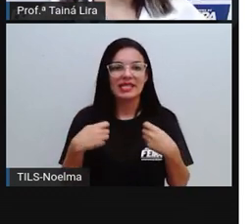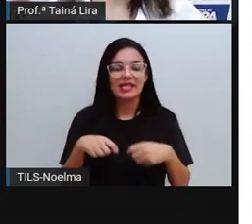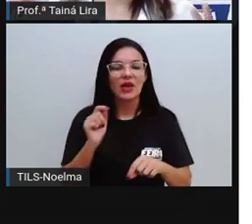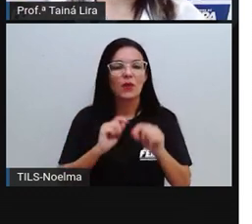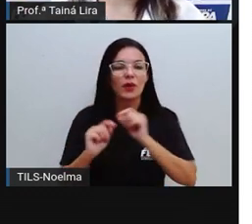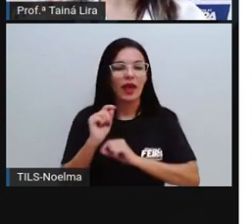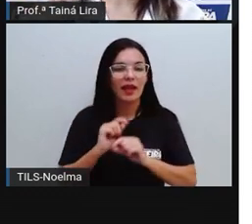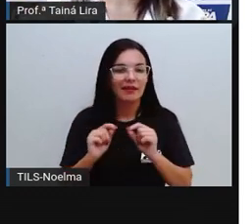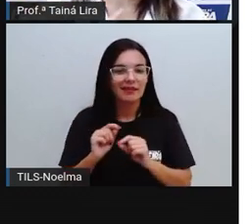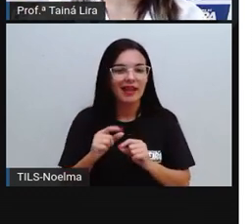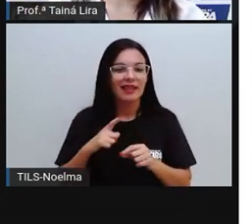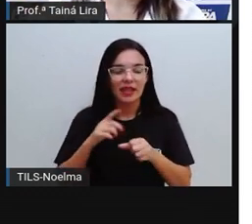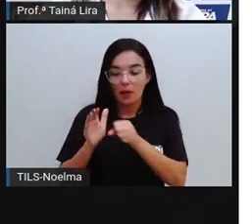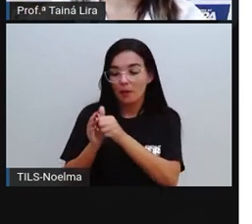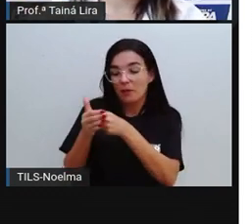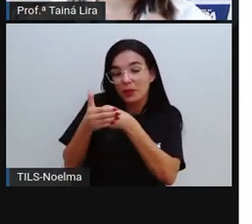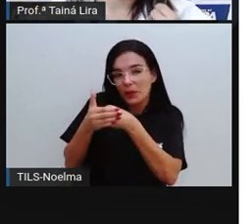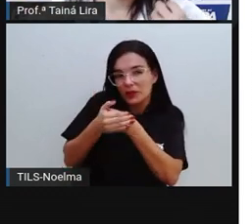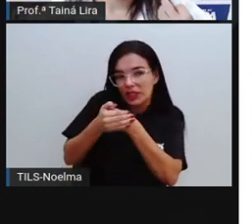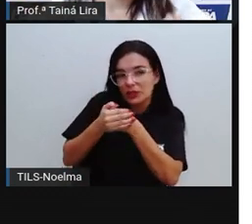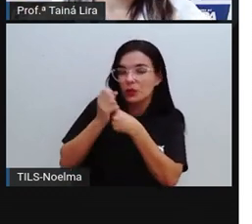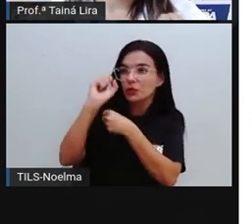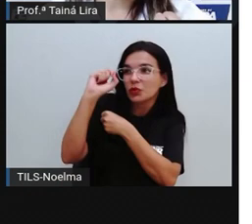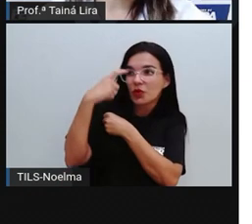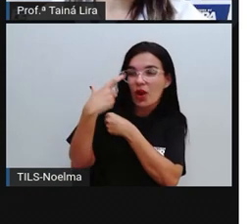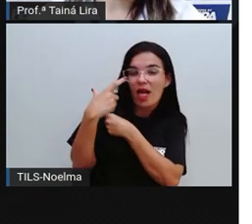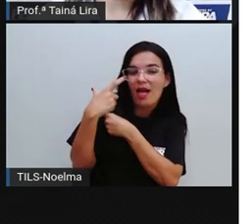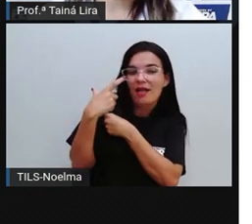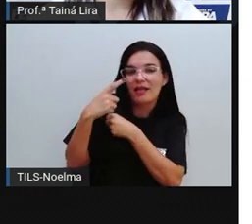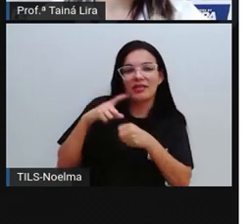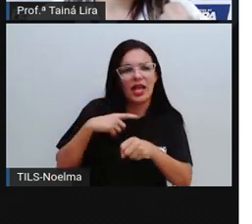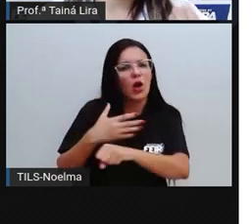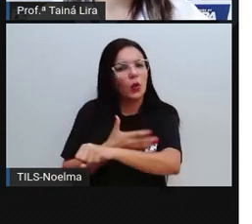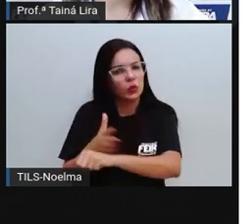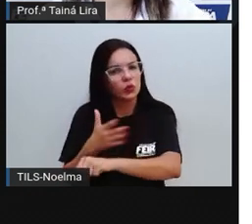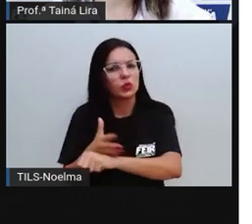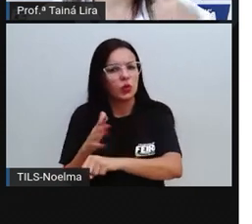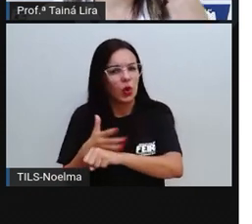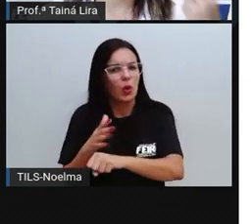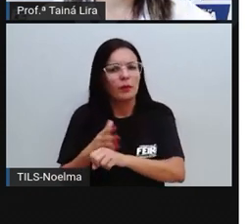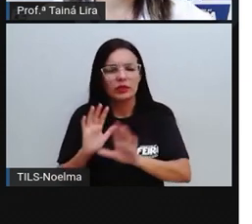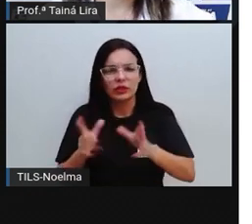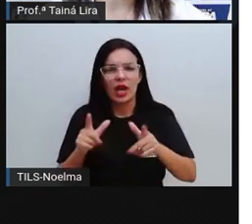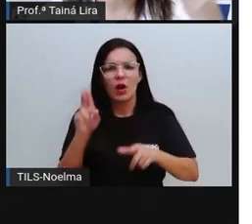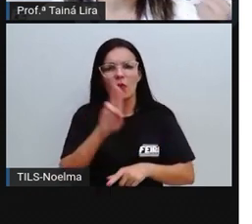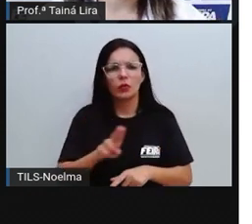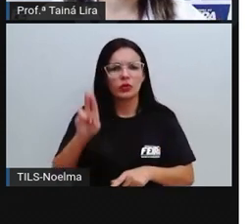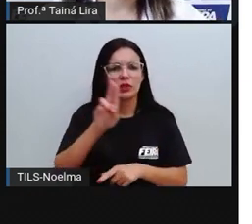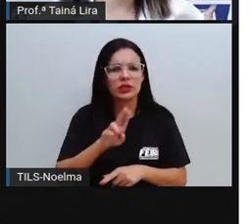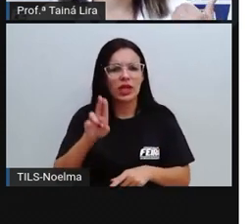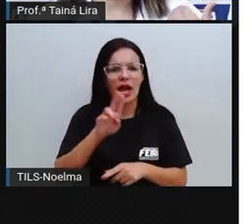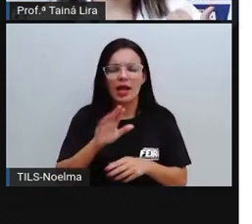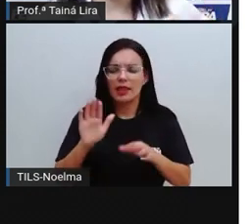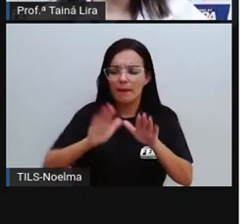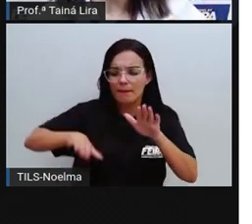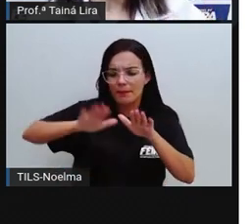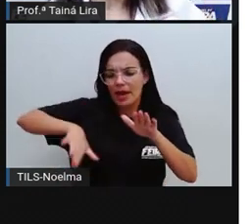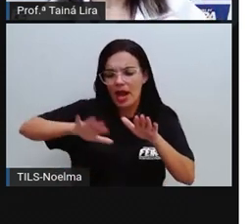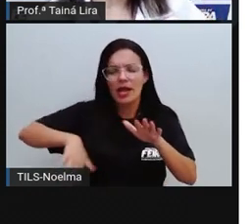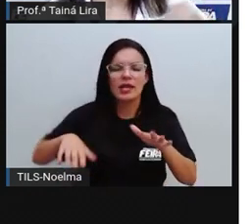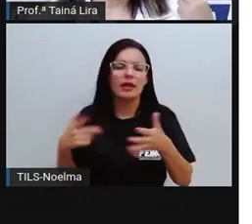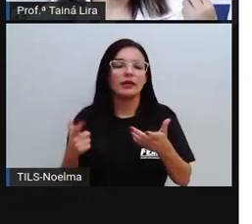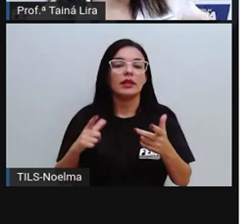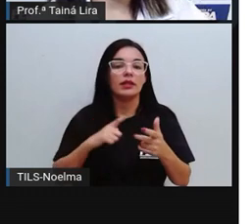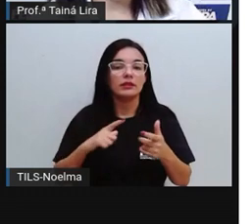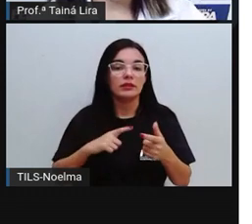algumas dicas. Então, o protetor solar, que nós estamos acostumados já, né? Principalmente quando vamos para a praia, para a piscina usar, ó.